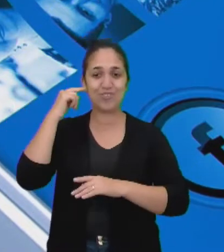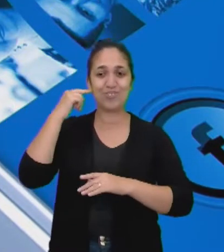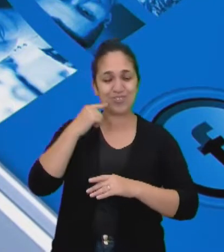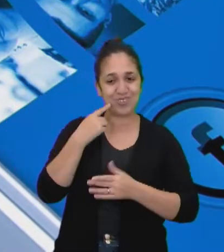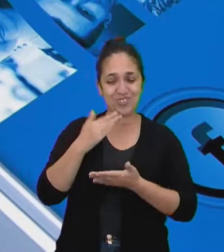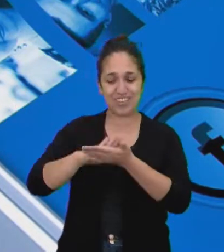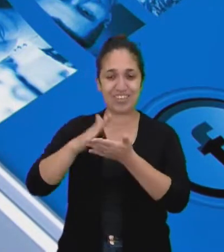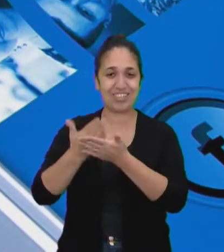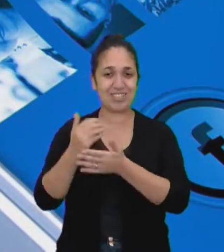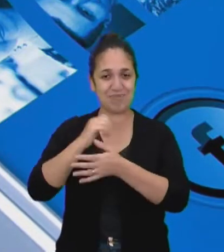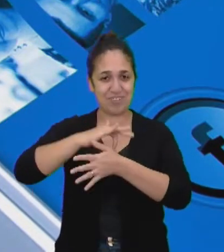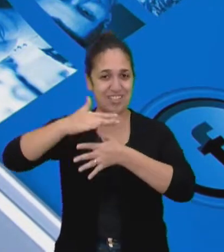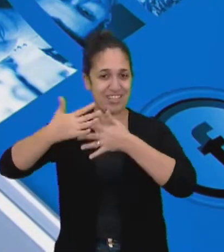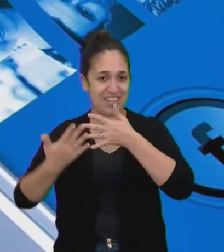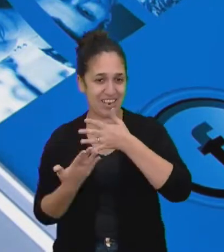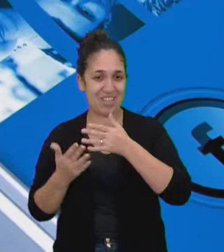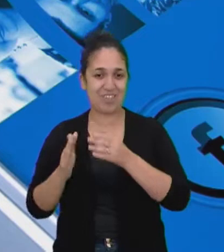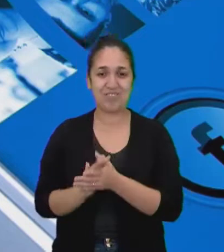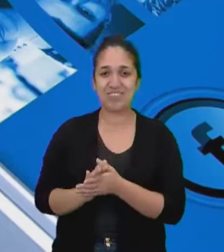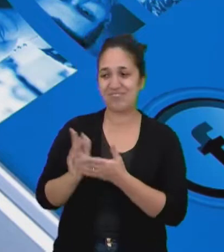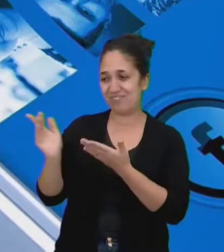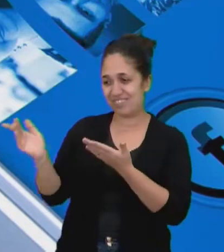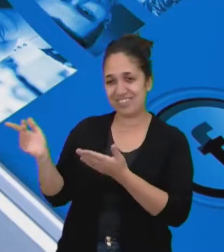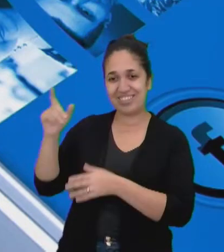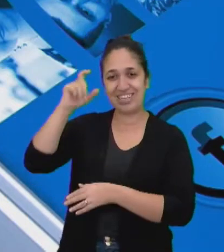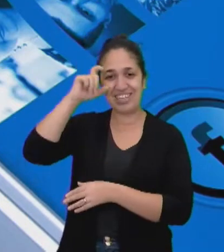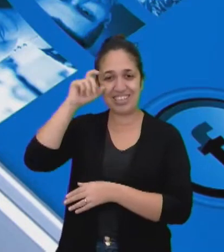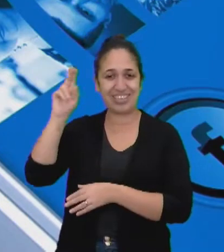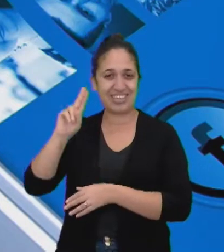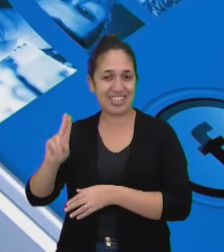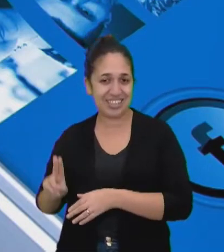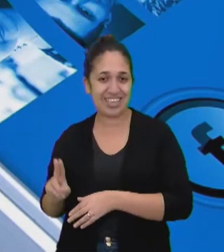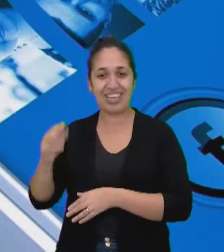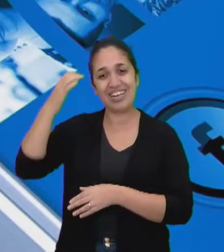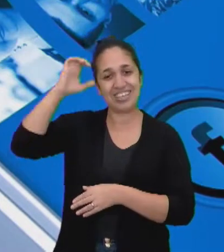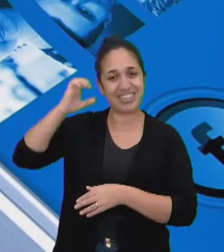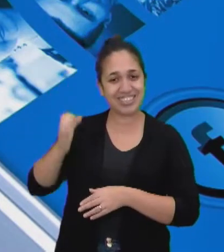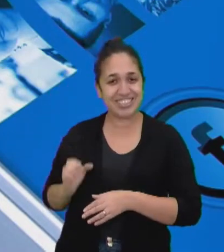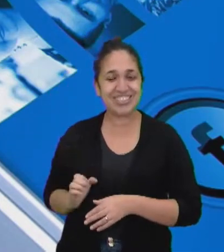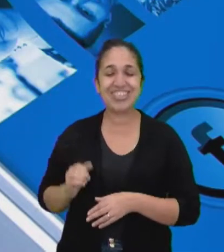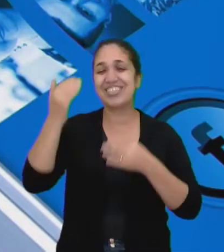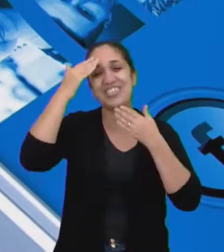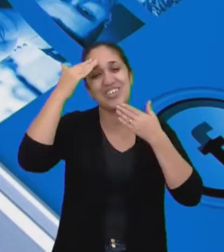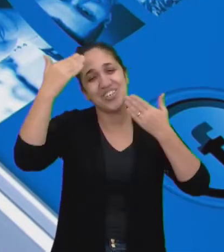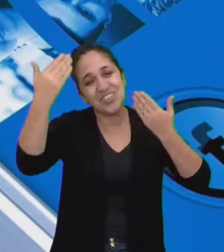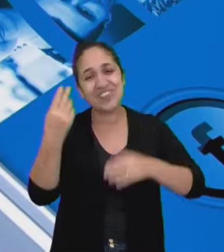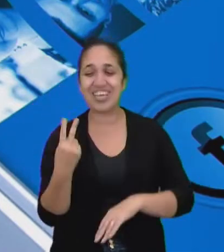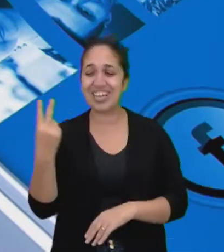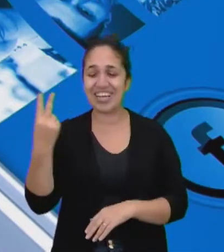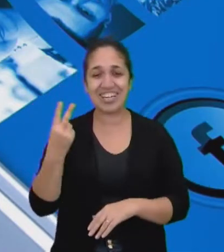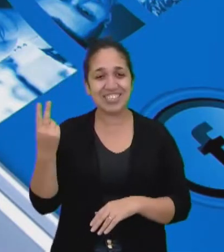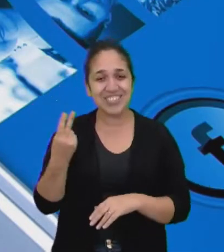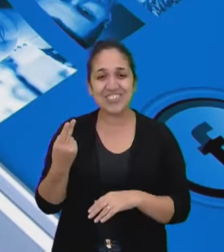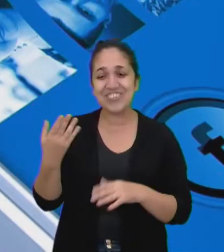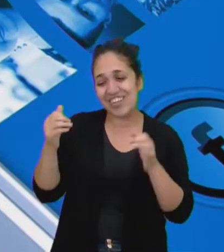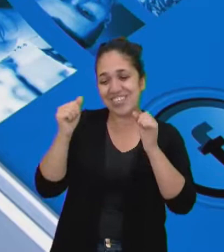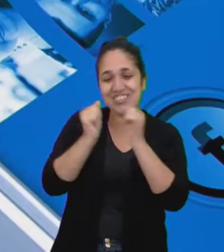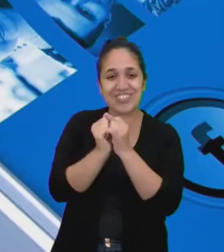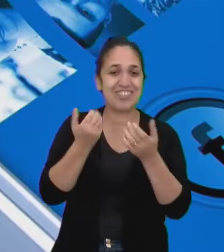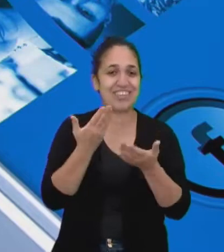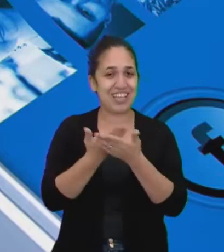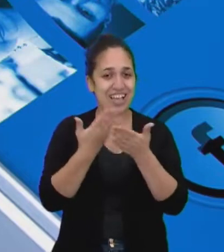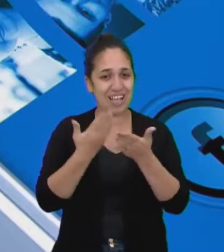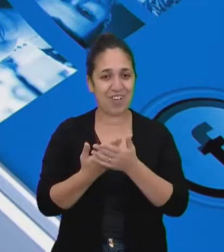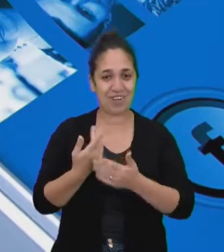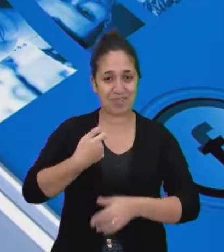nossos intérpretes que são, olha aí com vocês, a Natália e a Cristiane. Muito obrigada às duas hoje que participarão da nossa aula, e o